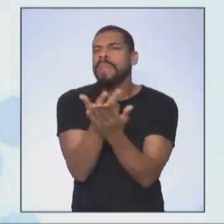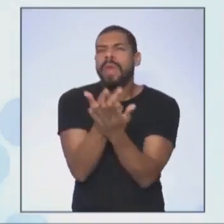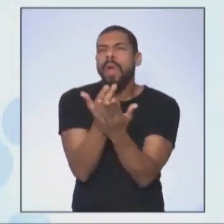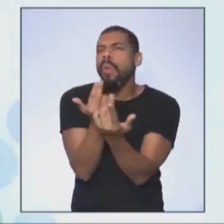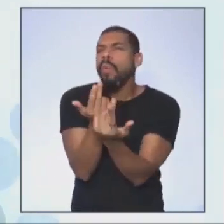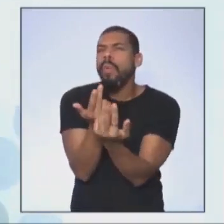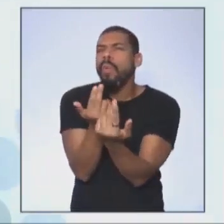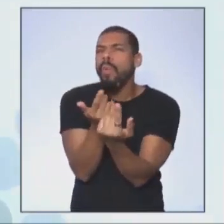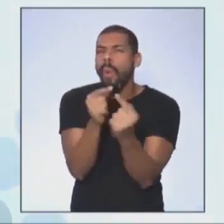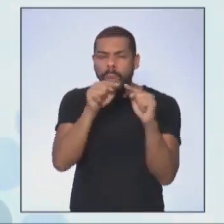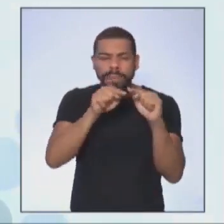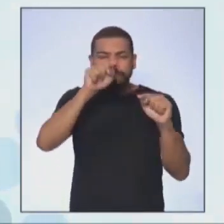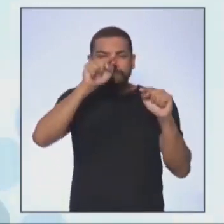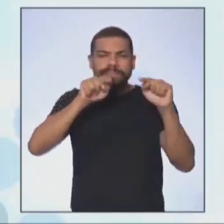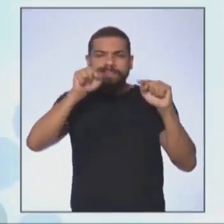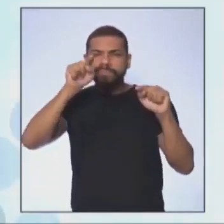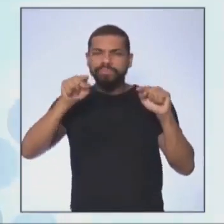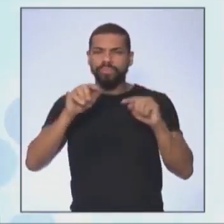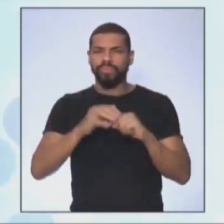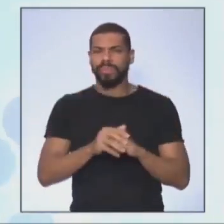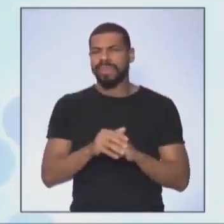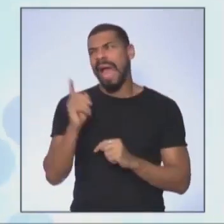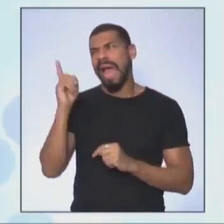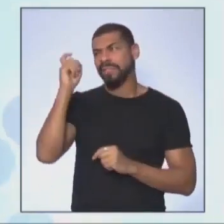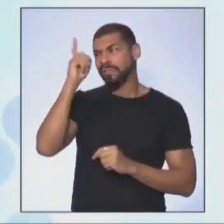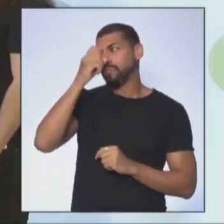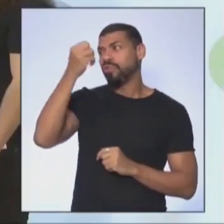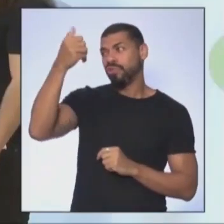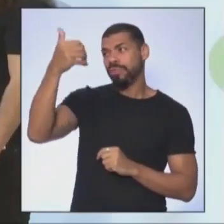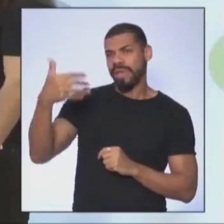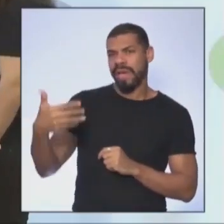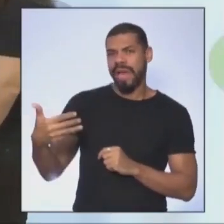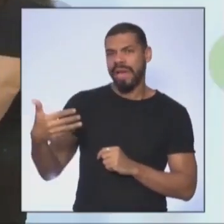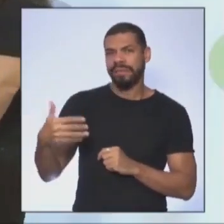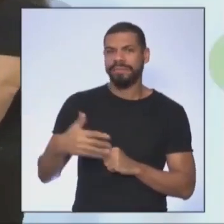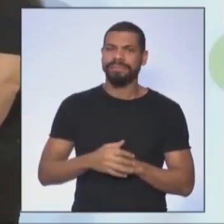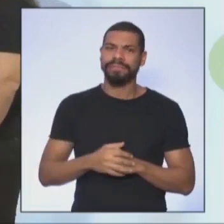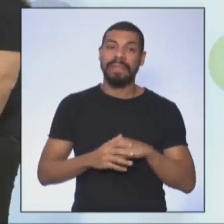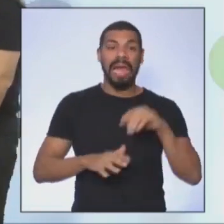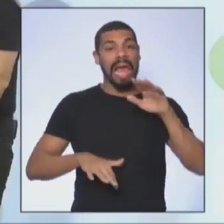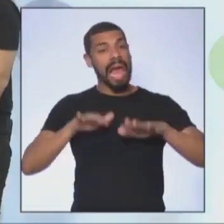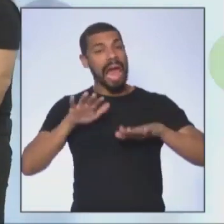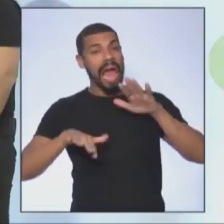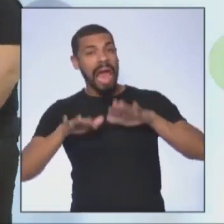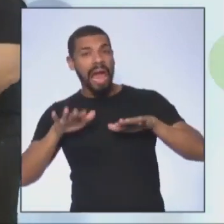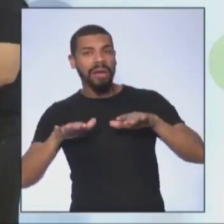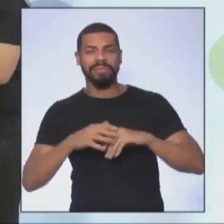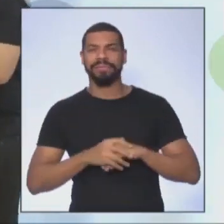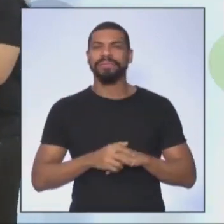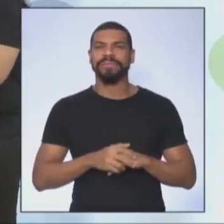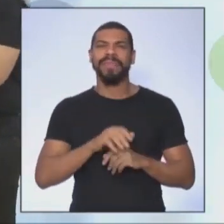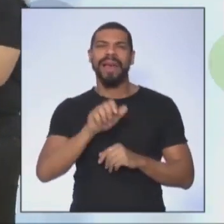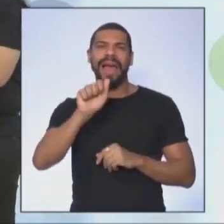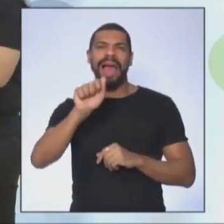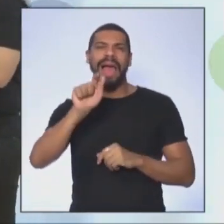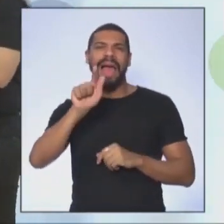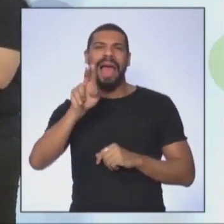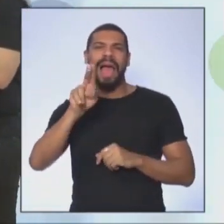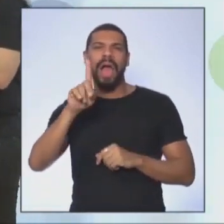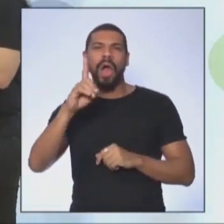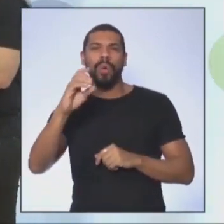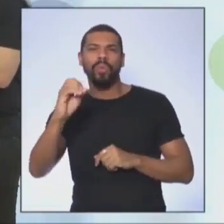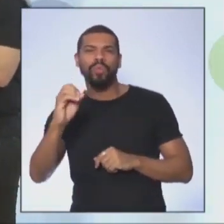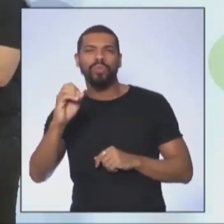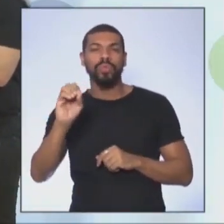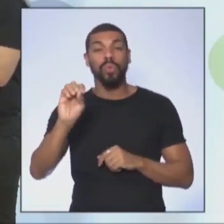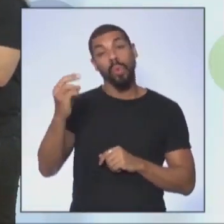natural dele. Então, acho que é meio difícil falar sobre isso. Geralmente é mais para o grave, mais para o agudo. Geralmente, quando a gente está falando de taças, por serem